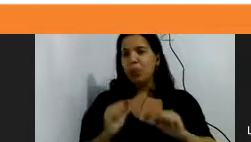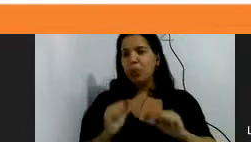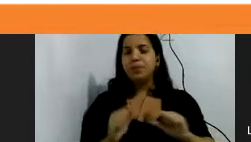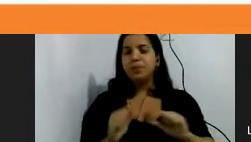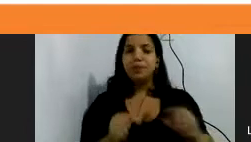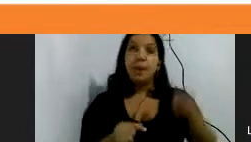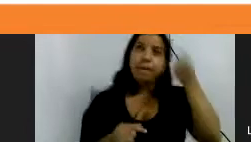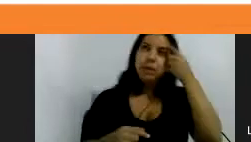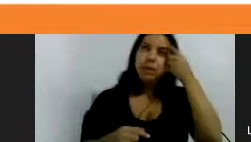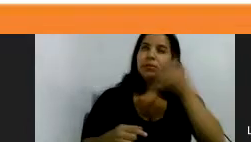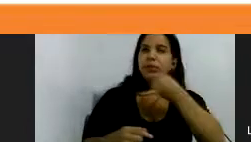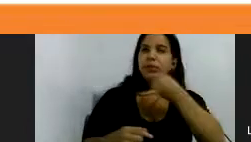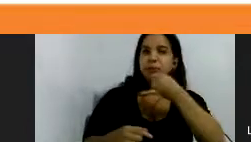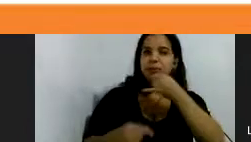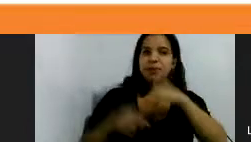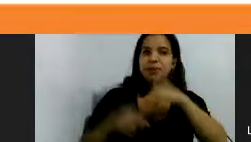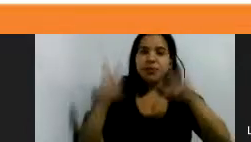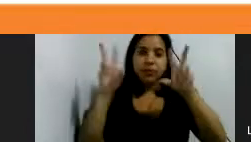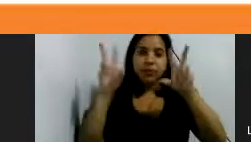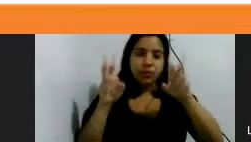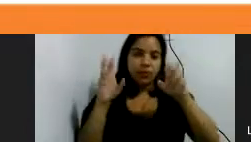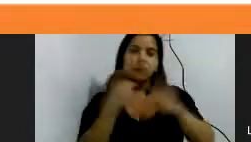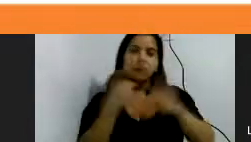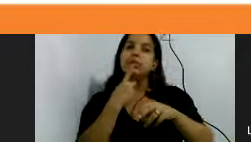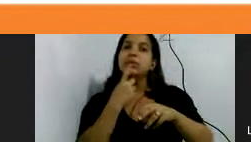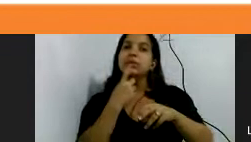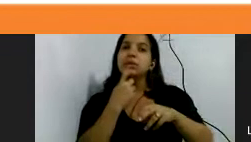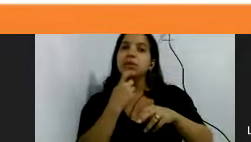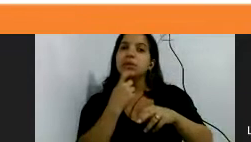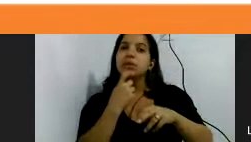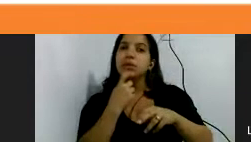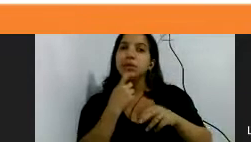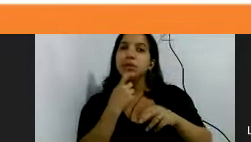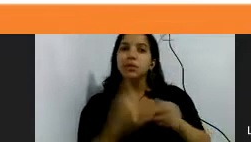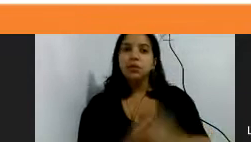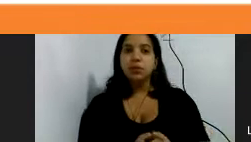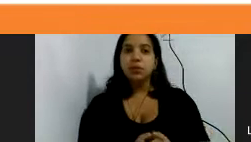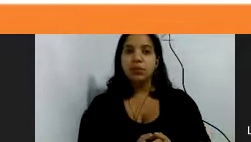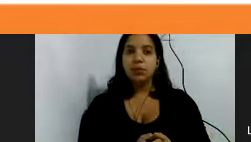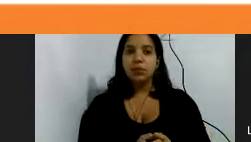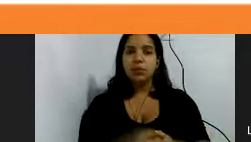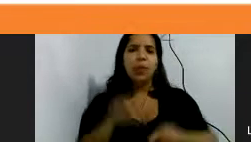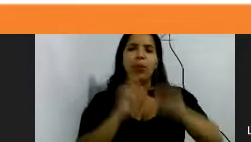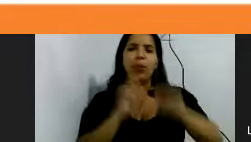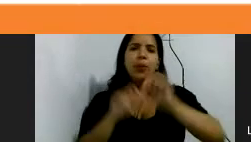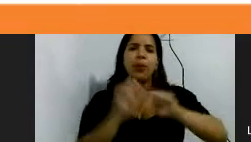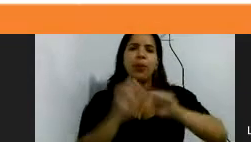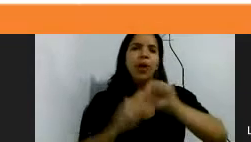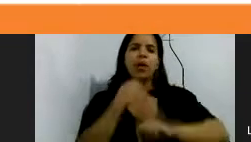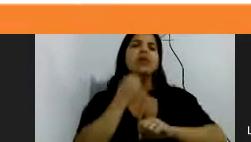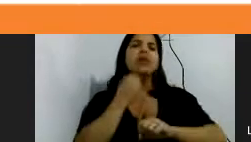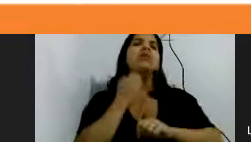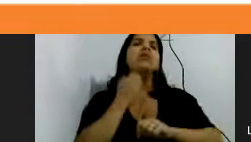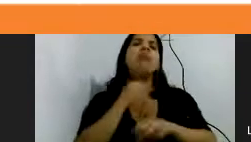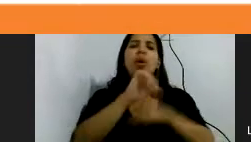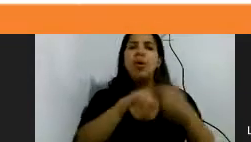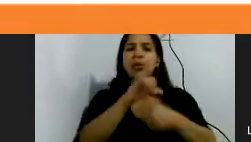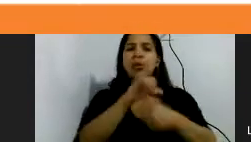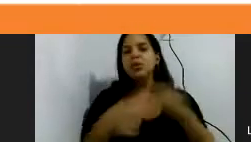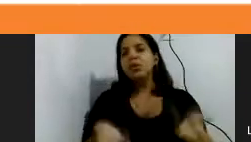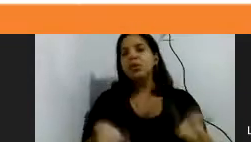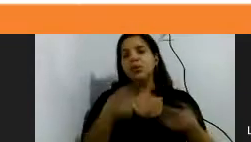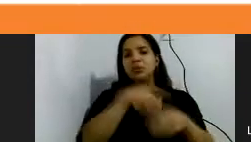for pensar em tipagem sanguínea, o que a gente pode ter de interferente